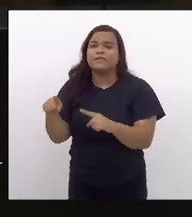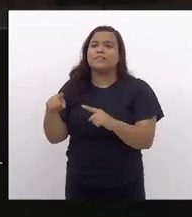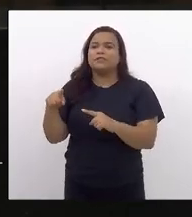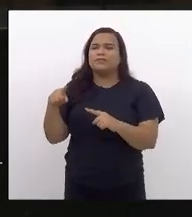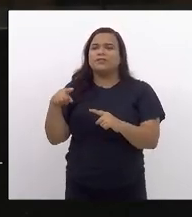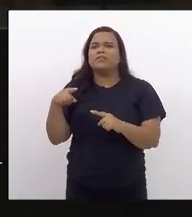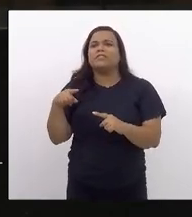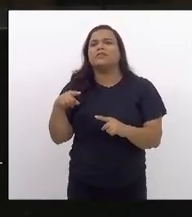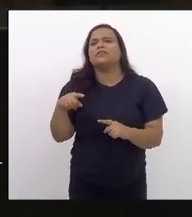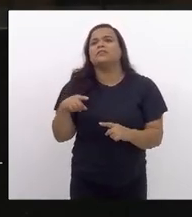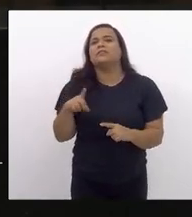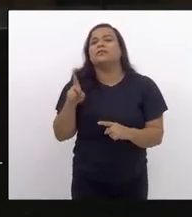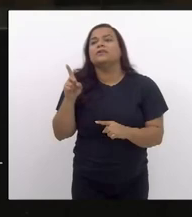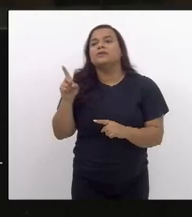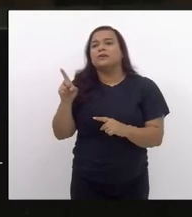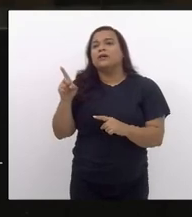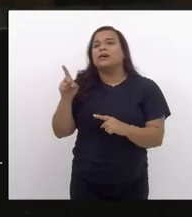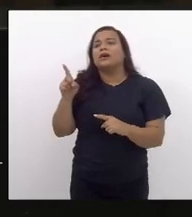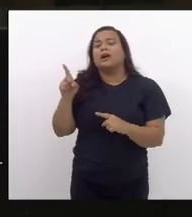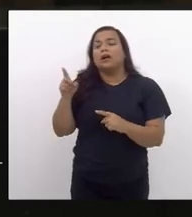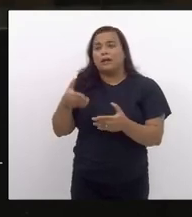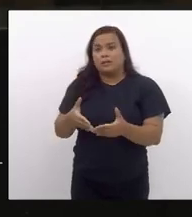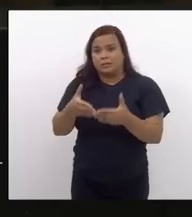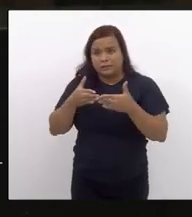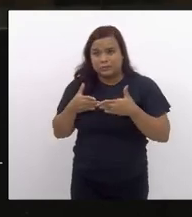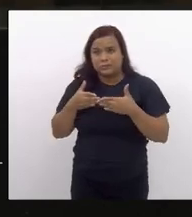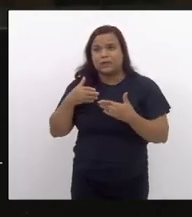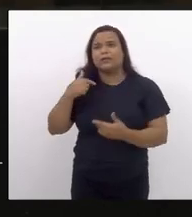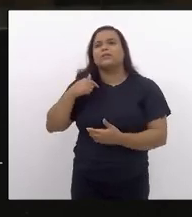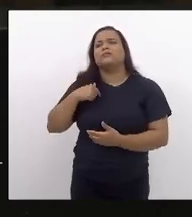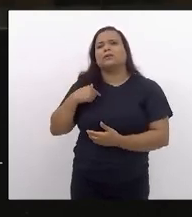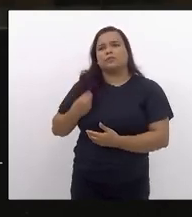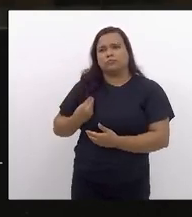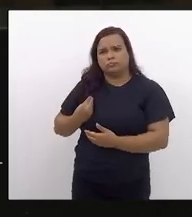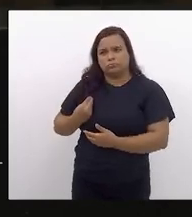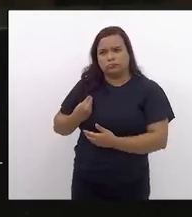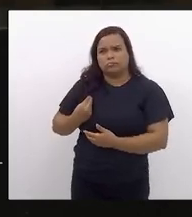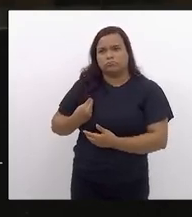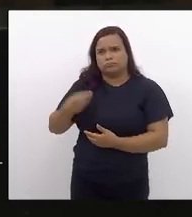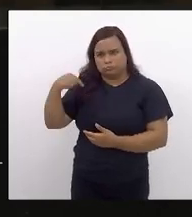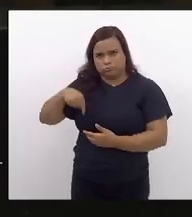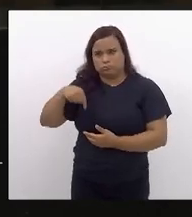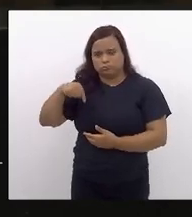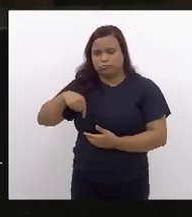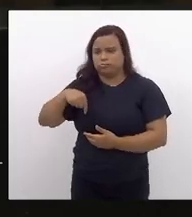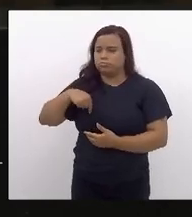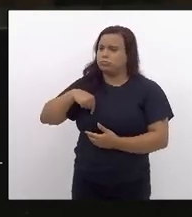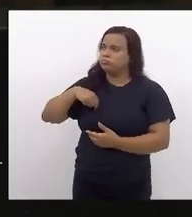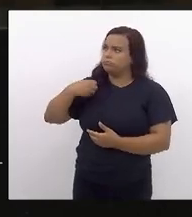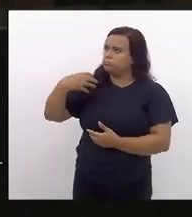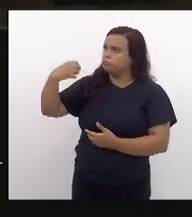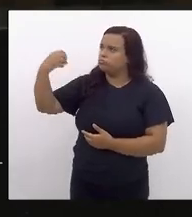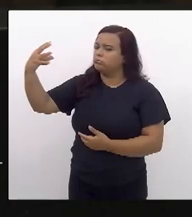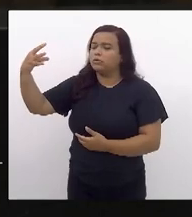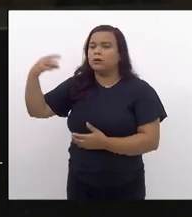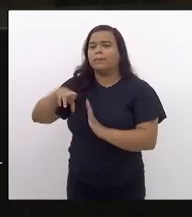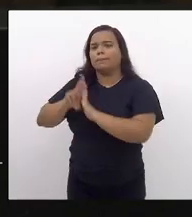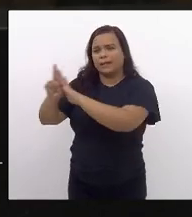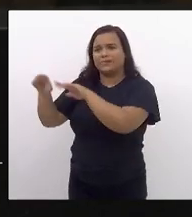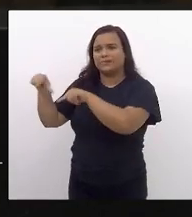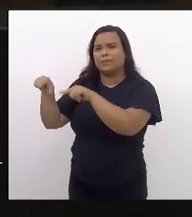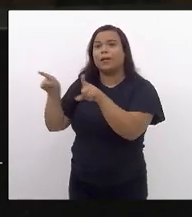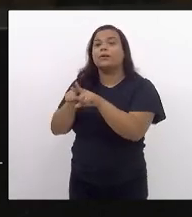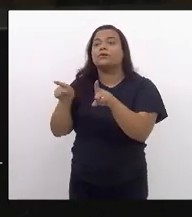licença que eu tirei dentro dessa casa foi para ressaltar esse trabalho, mas também para denunciar